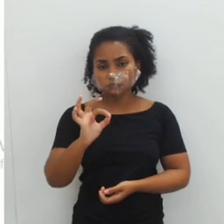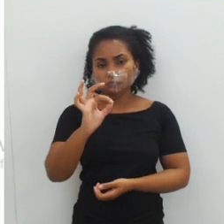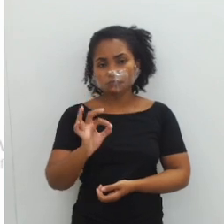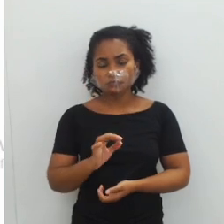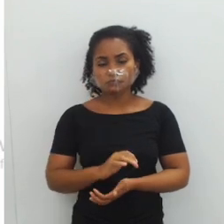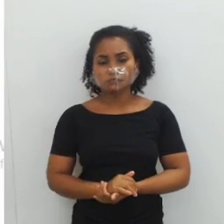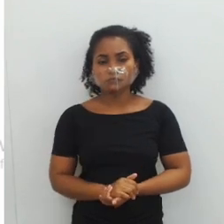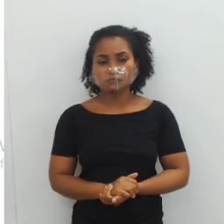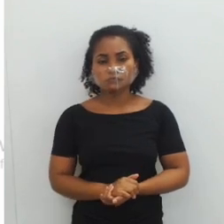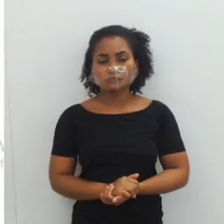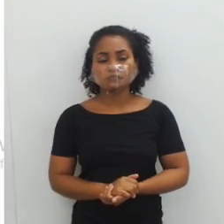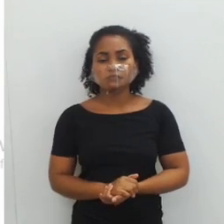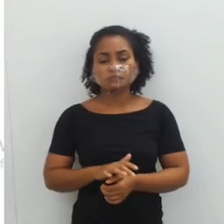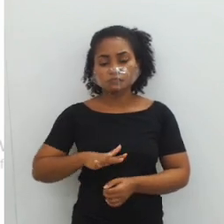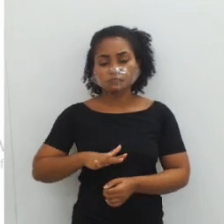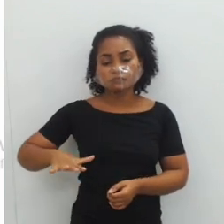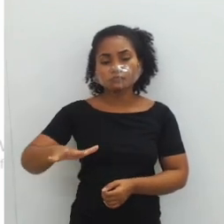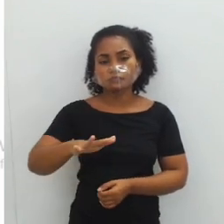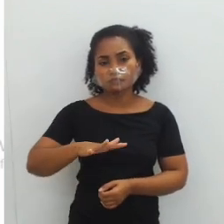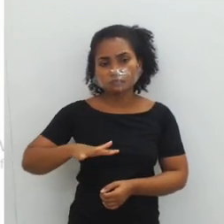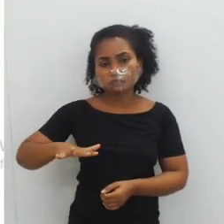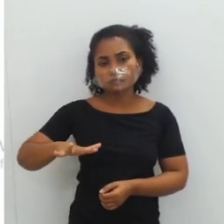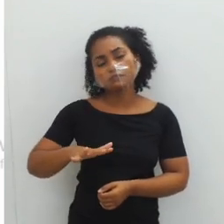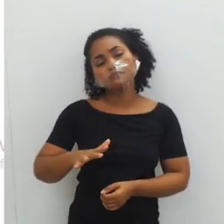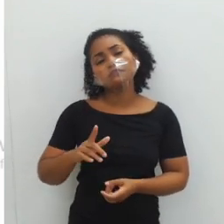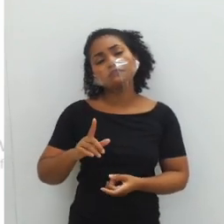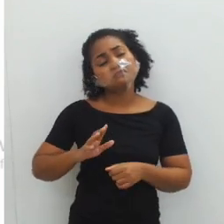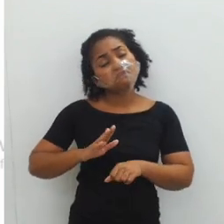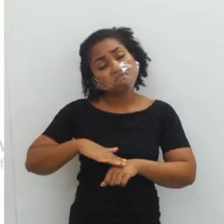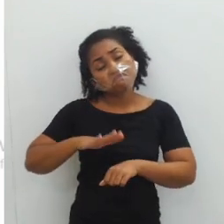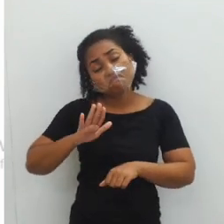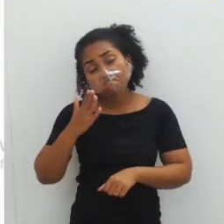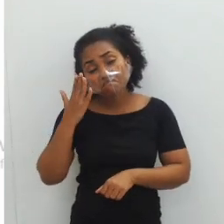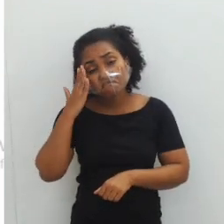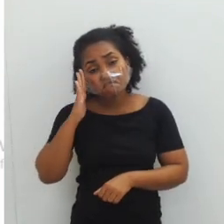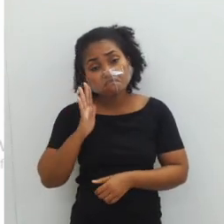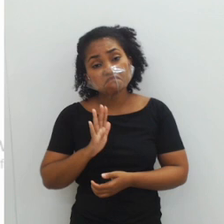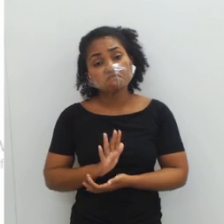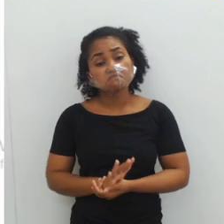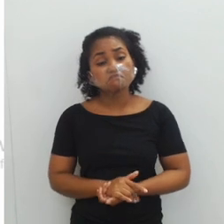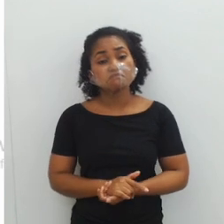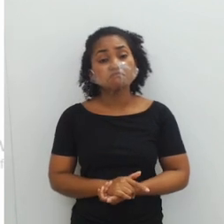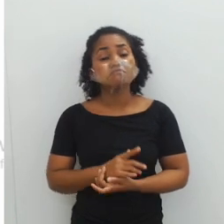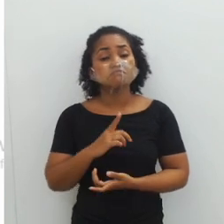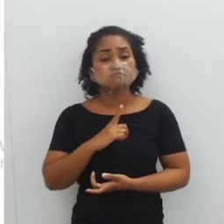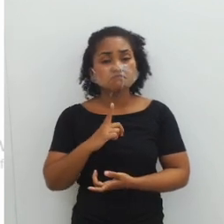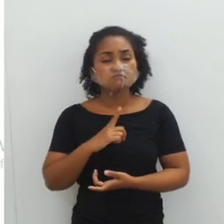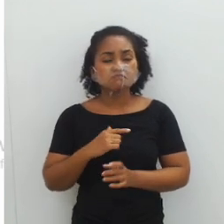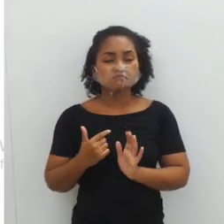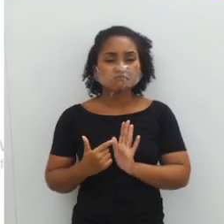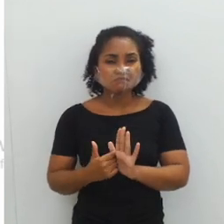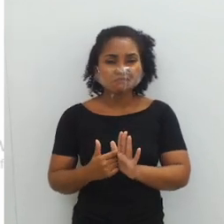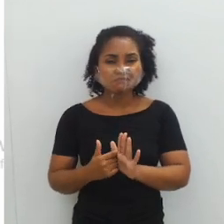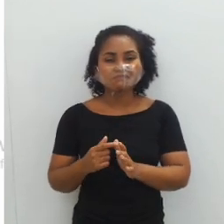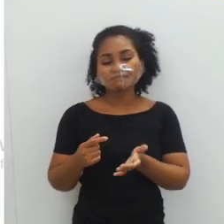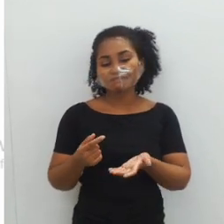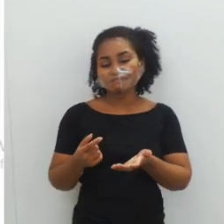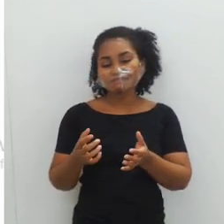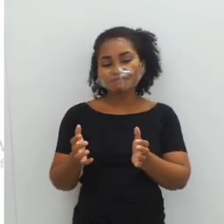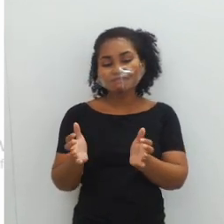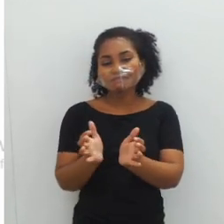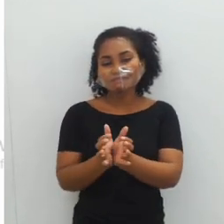51% aí da população, né, ou até mais, ele está nessa situação